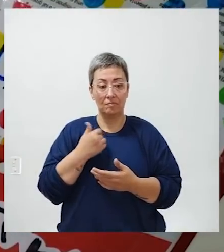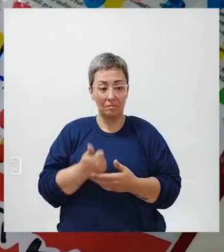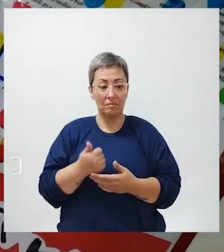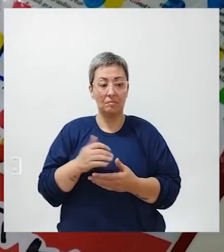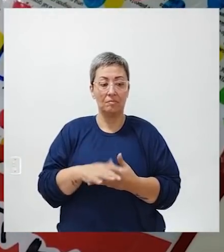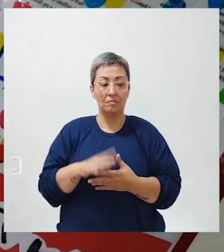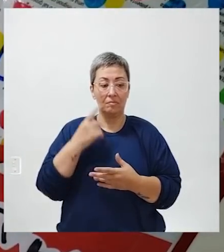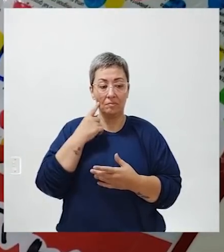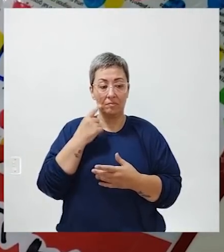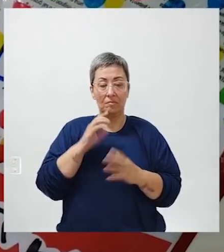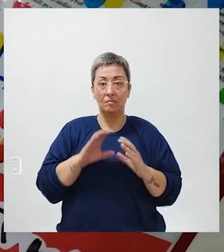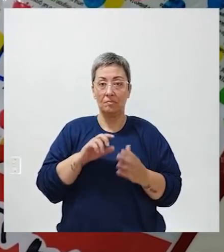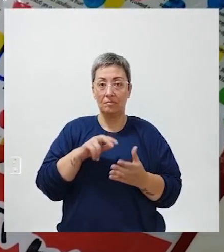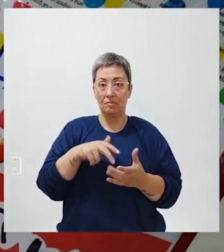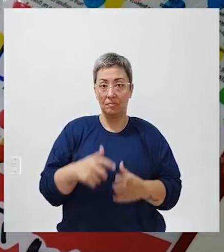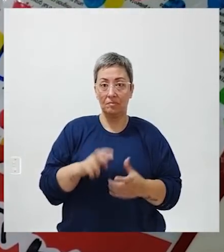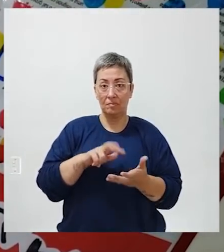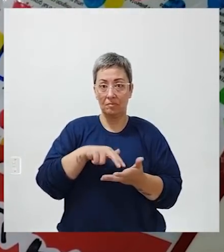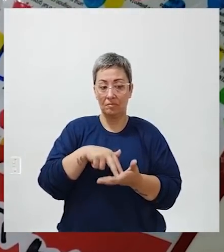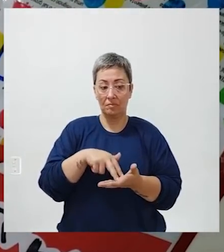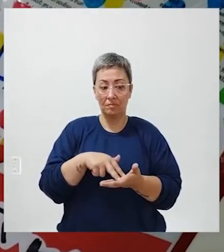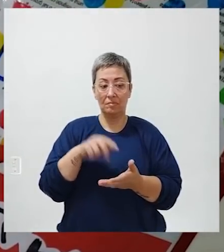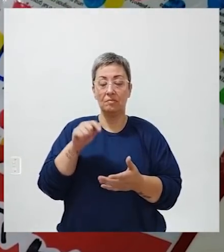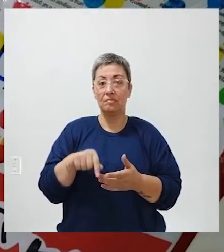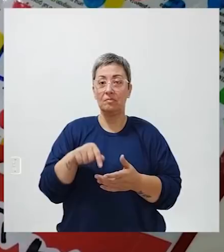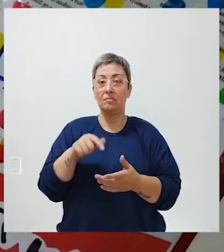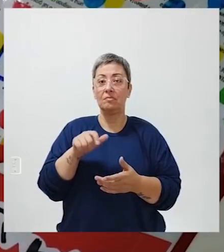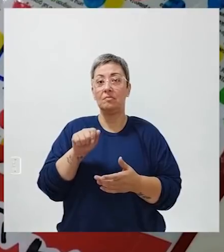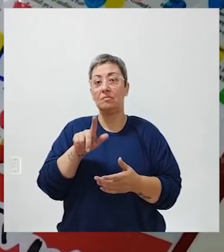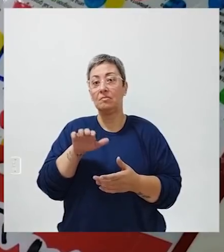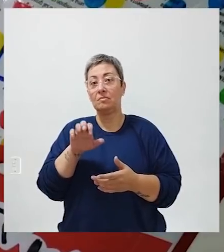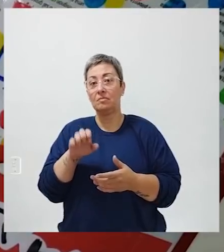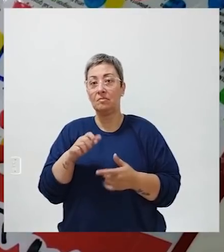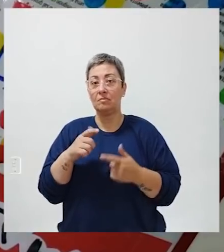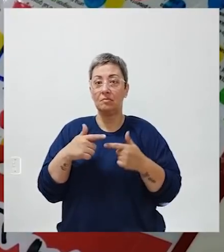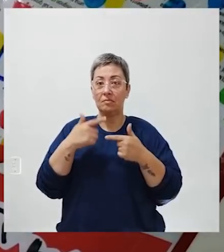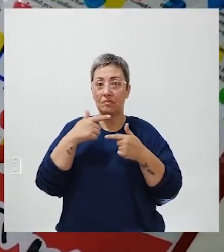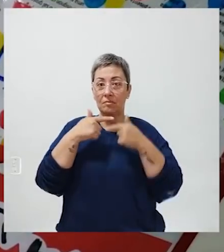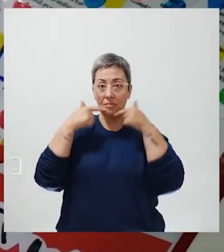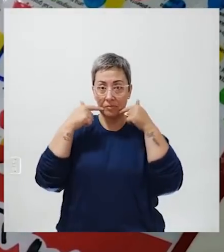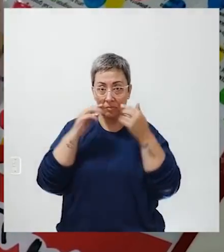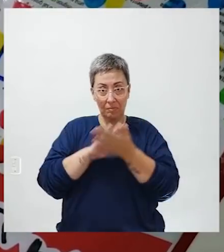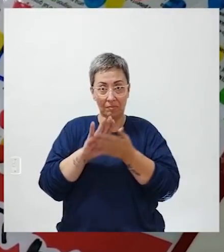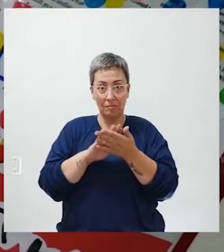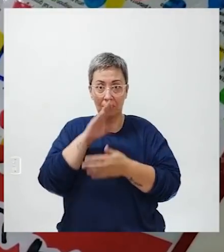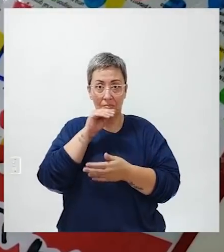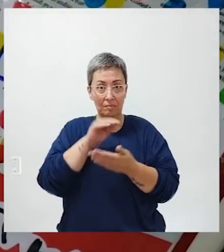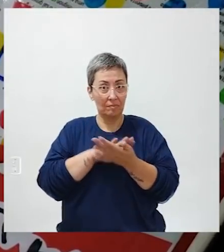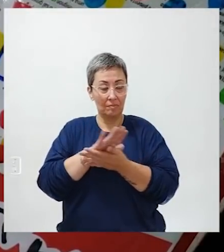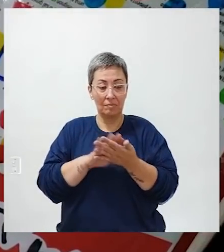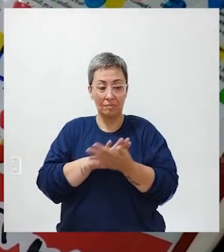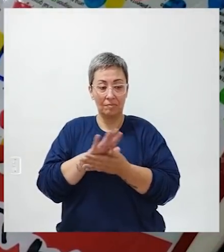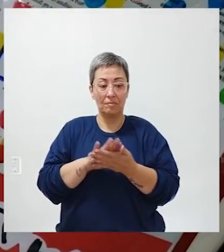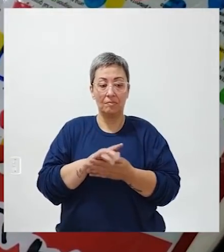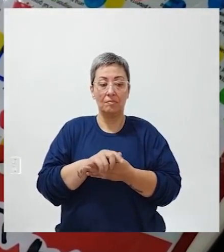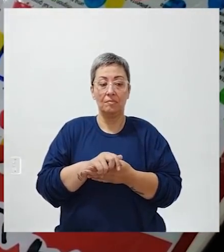Então aqui, peraí, deixa eu ver. Ordem seu lugar, Alice, sem rir e sem falar. É isso? É, a